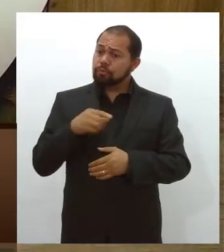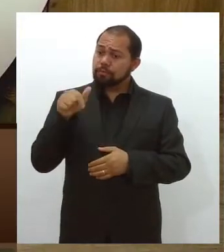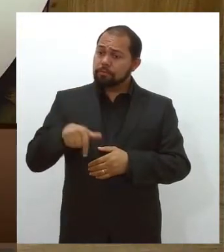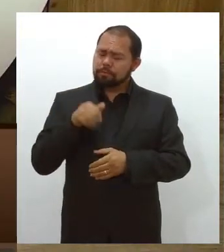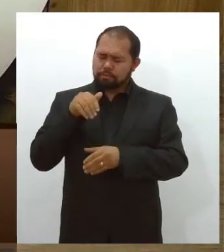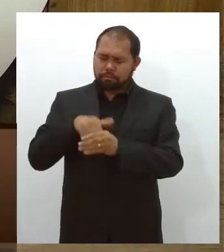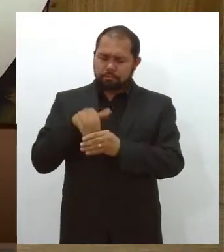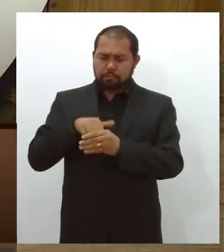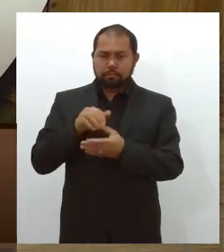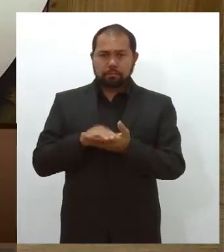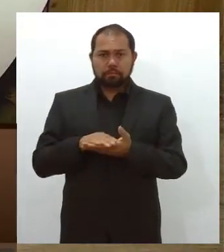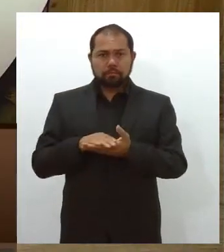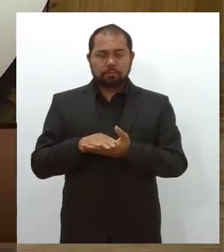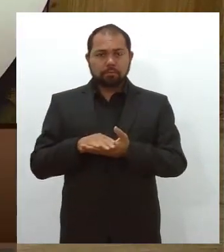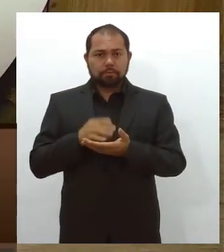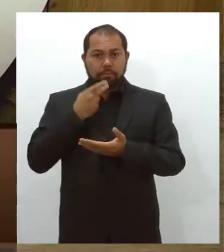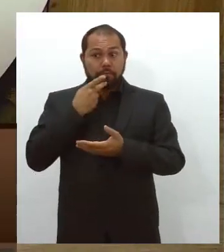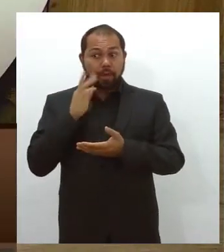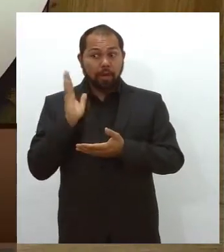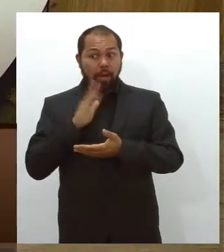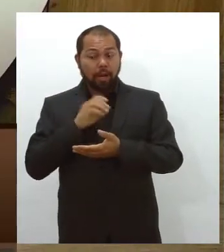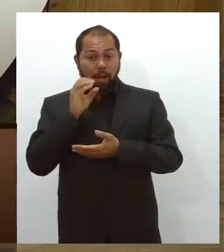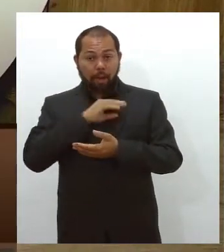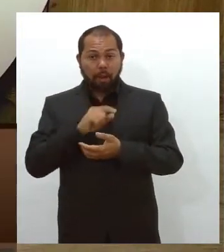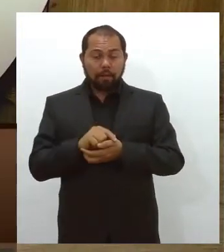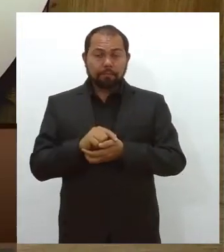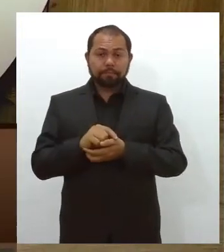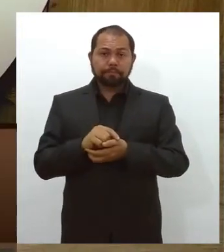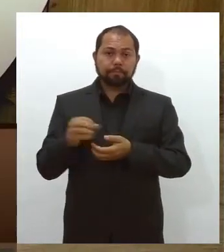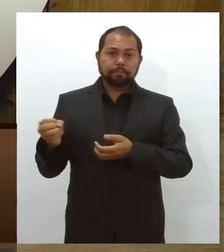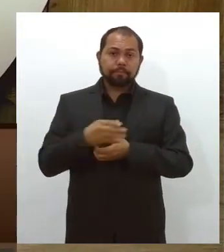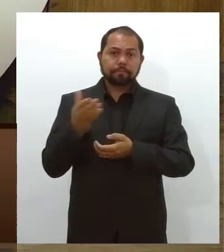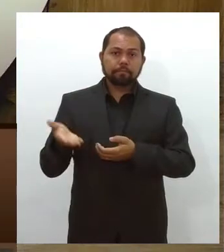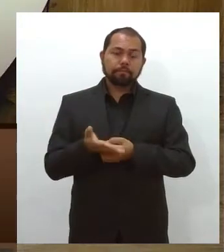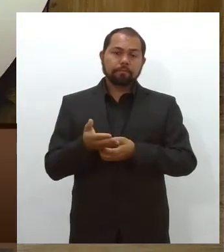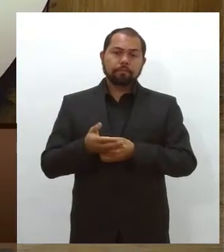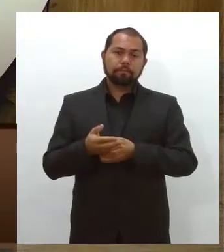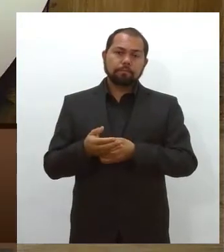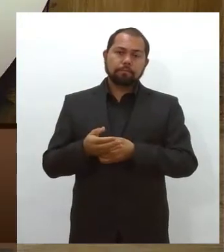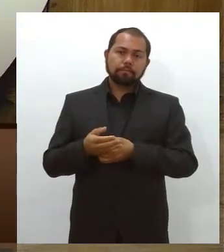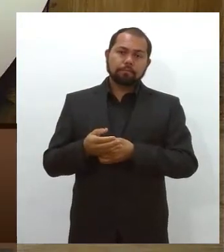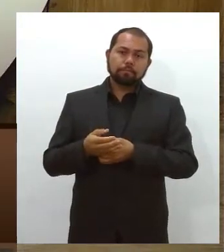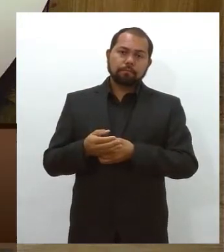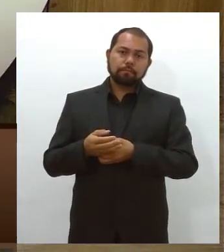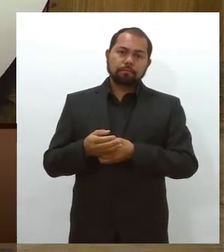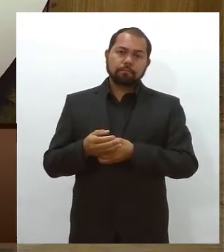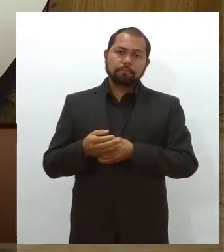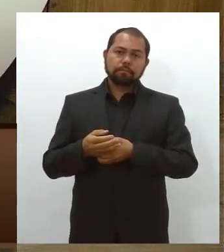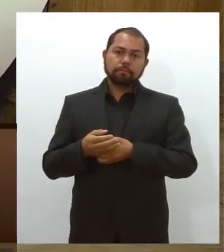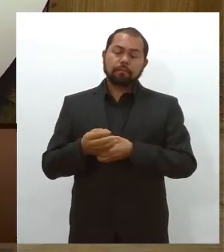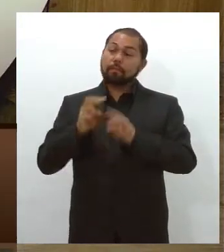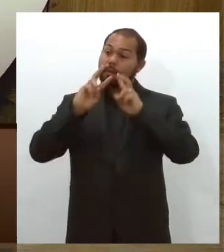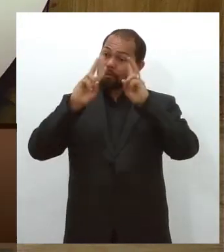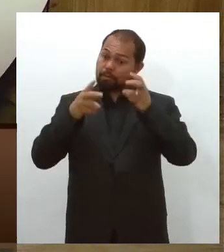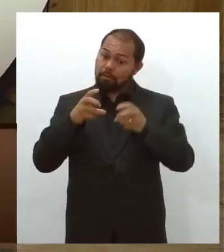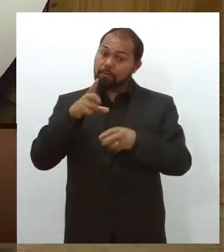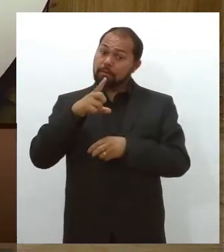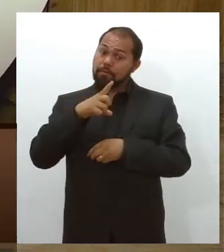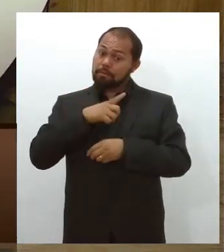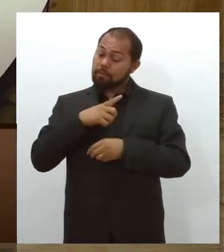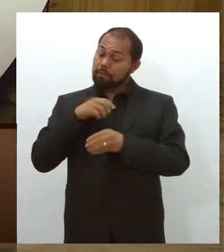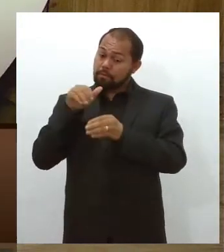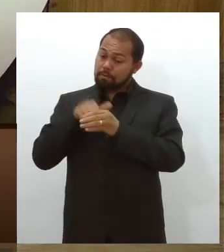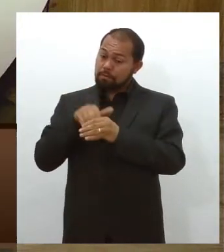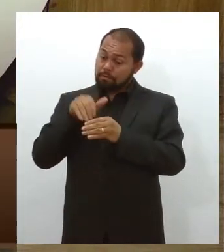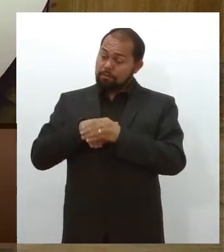todo mundo. Uma das novidades agora, eu queria que você falasse um pouco mais sobre isso, é o tempo que o eleitor terá para um